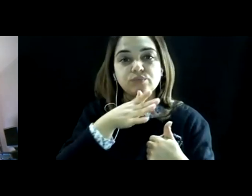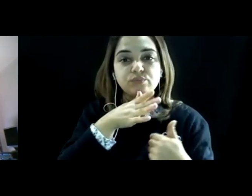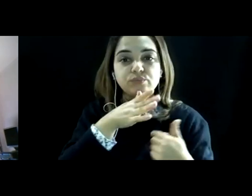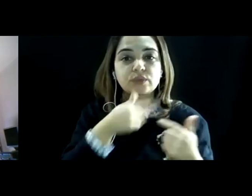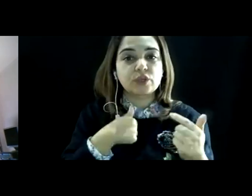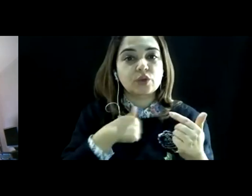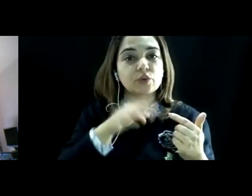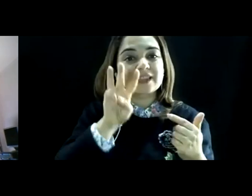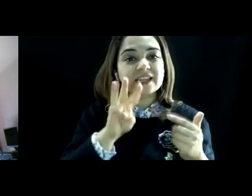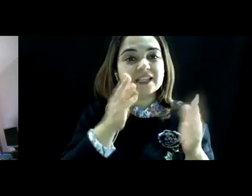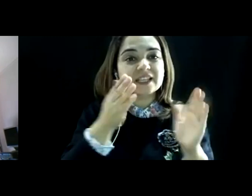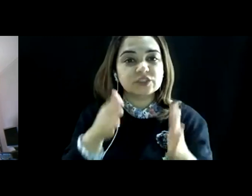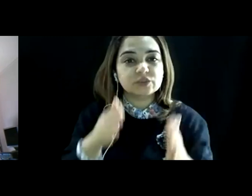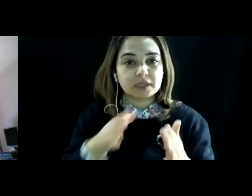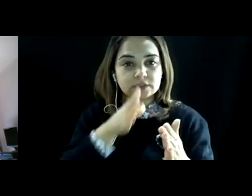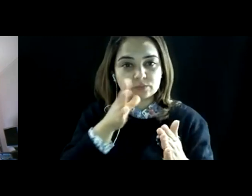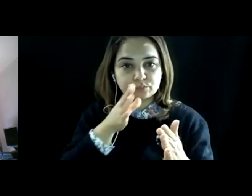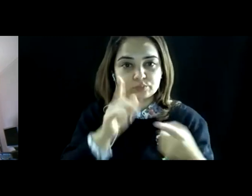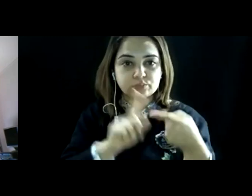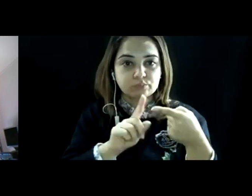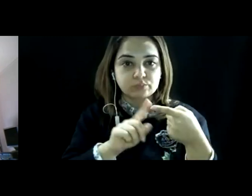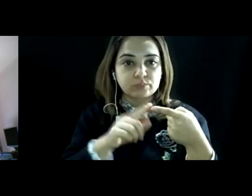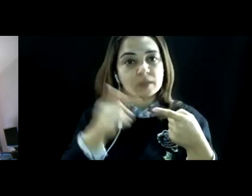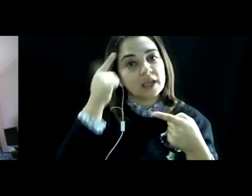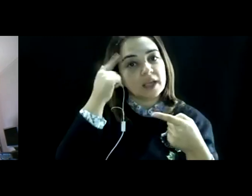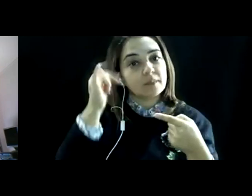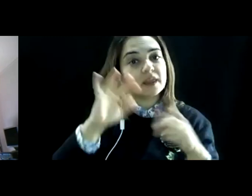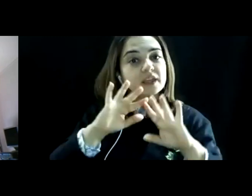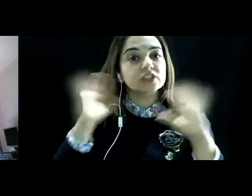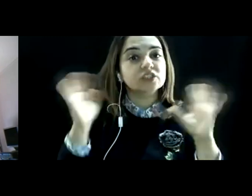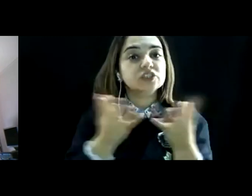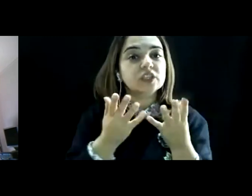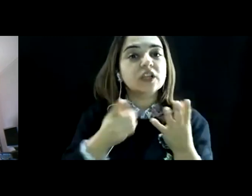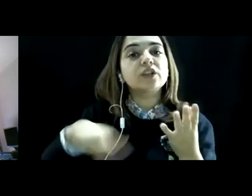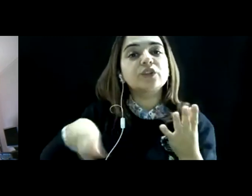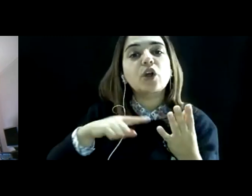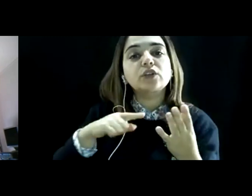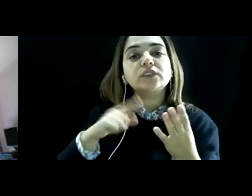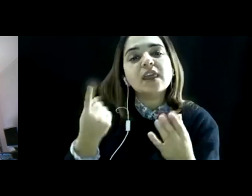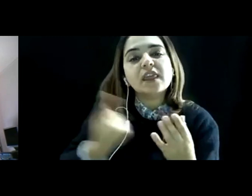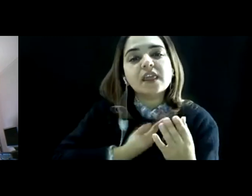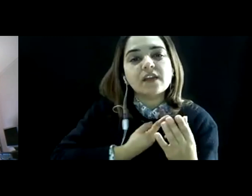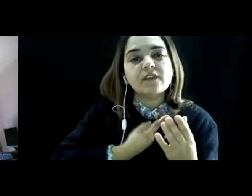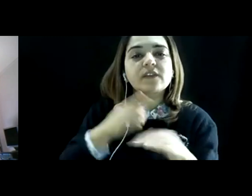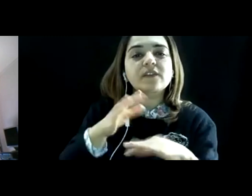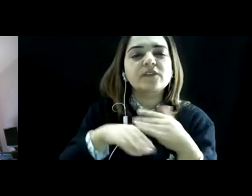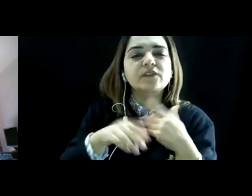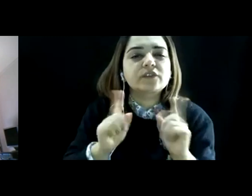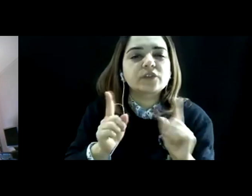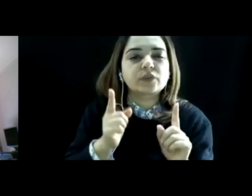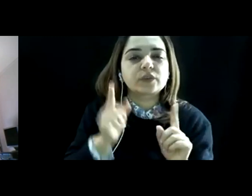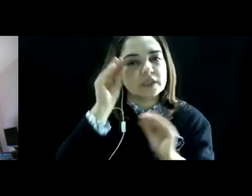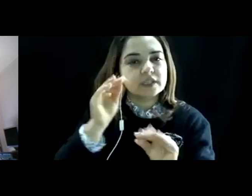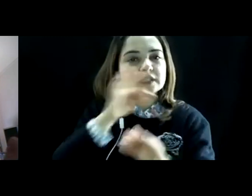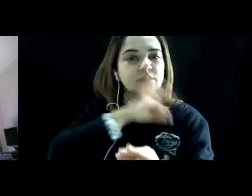3 partes. A primeira é uma ideia mais geral, que é aquilo que podemos fazer com o ensino profissional. Eu vou falar na segunda